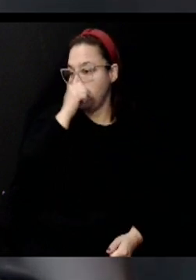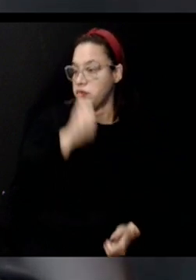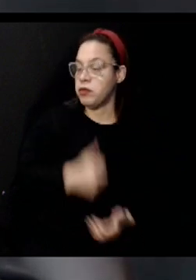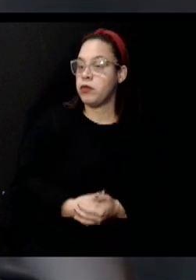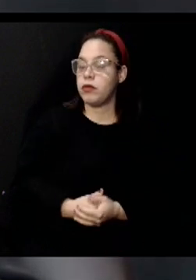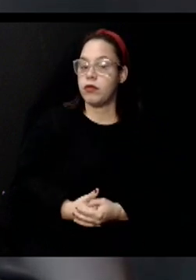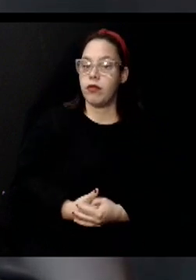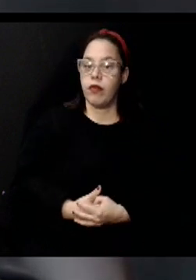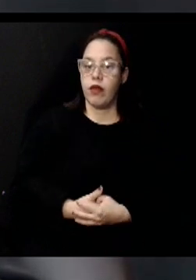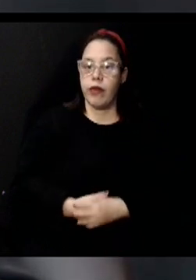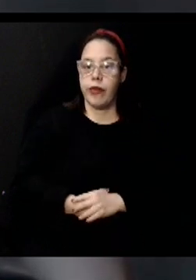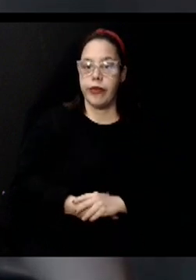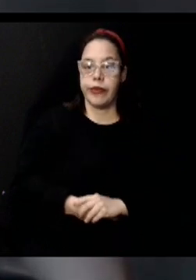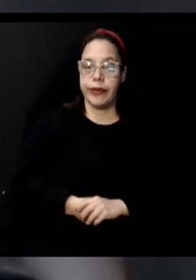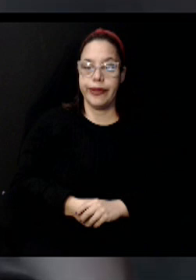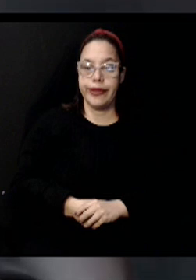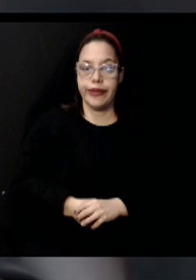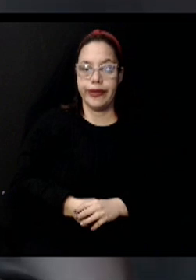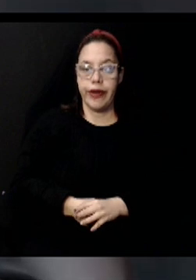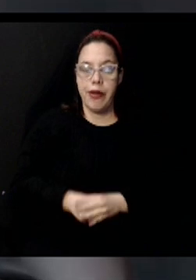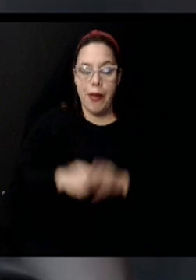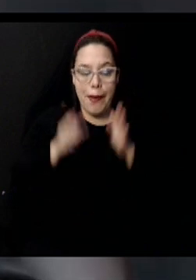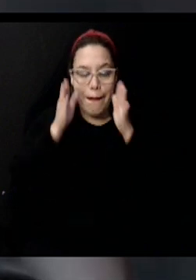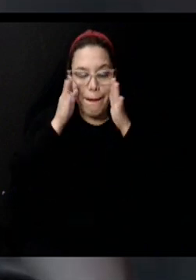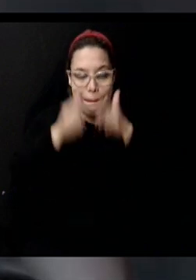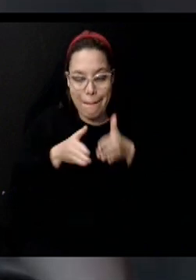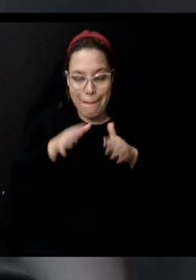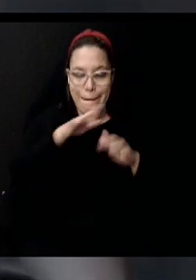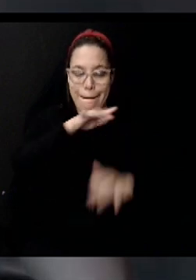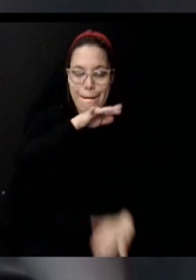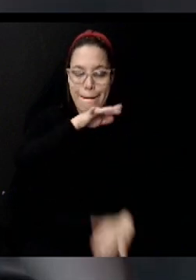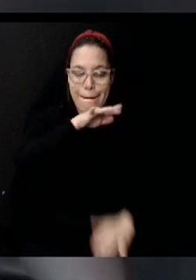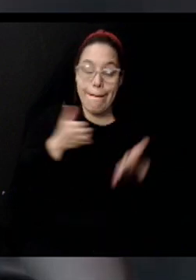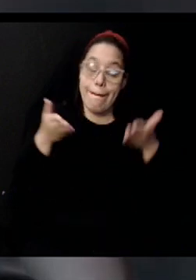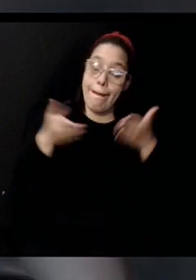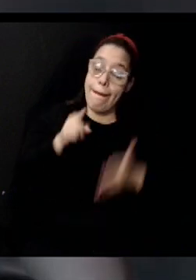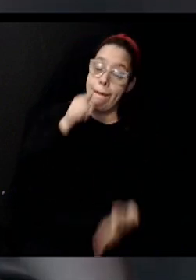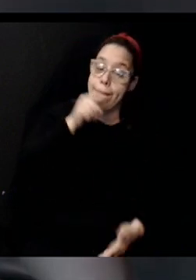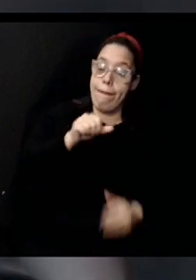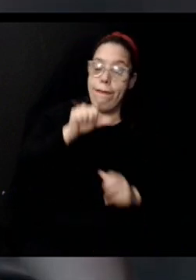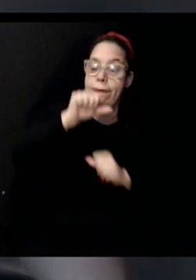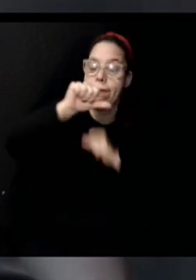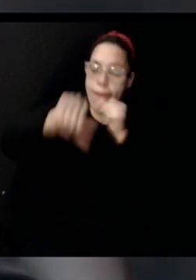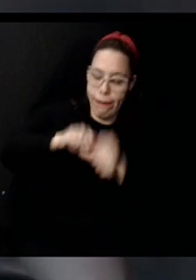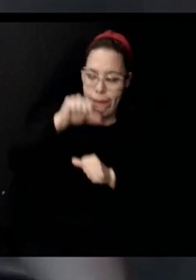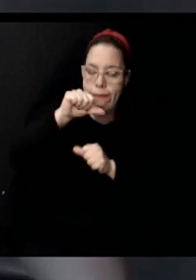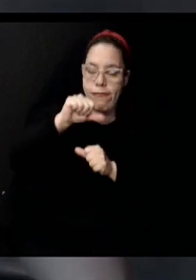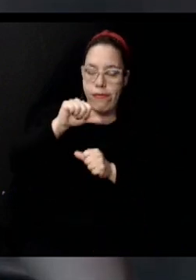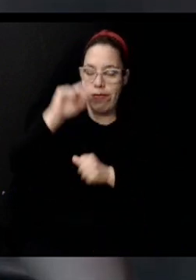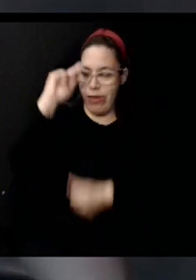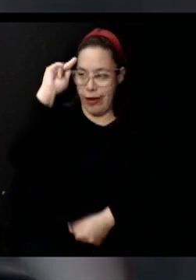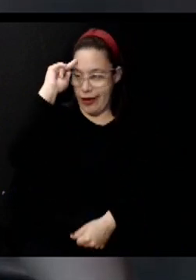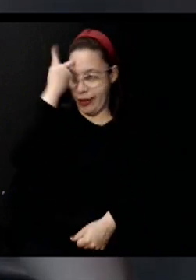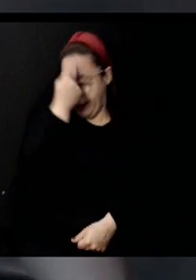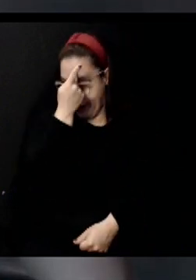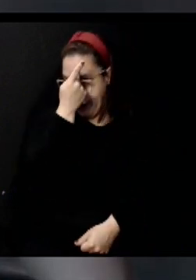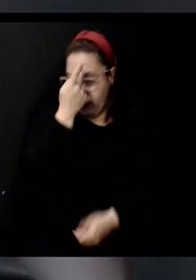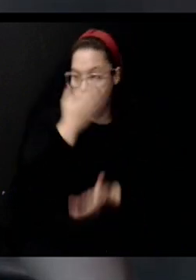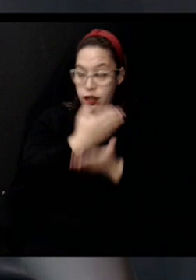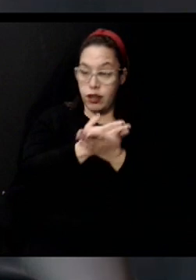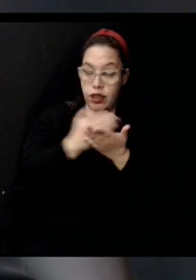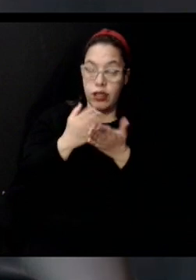coisas ruins, para ele focar nas coisas ruins. Agora, se você muda essa atitude, se você começa a agradecer,